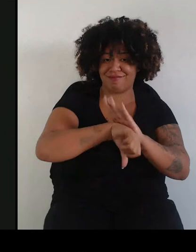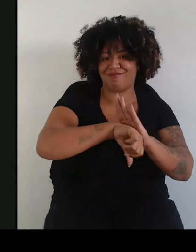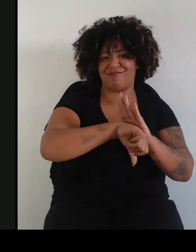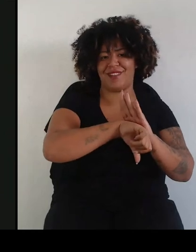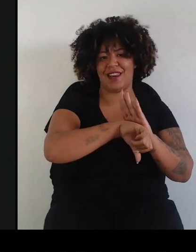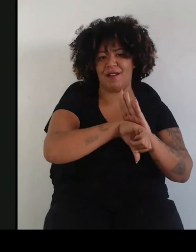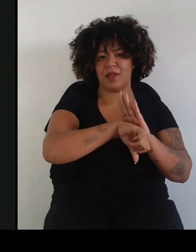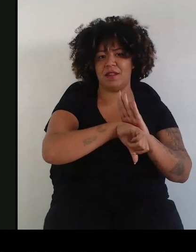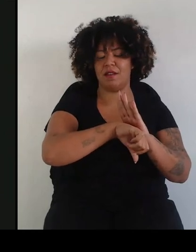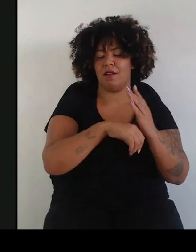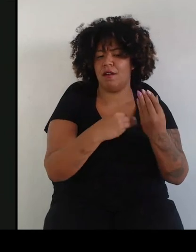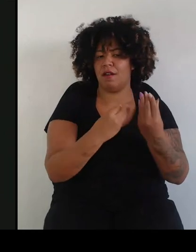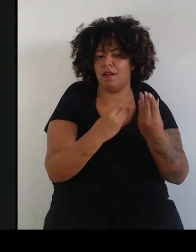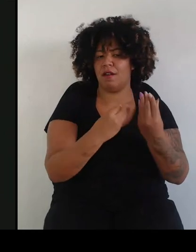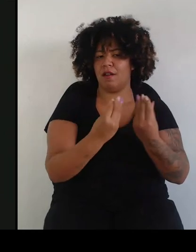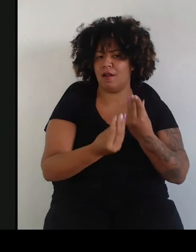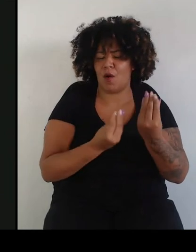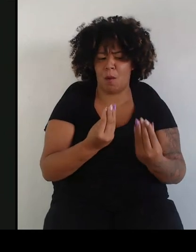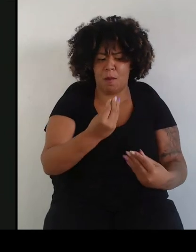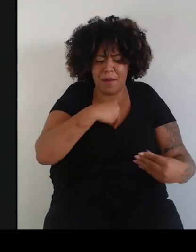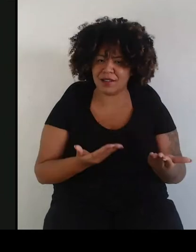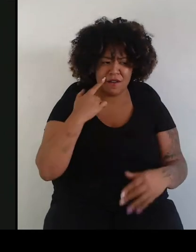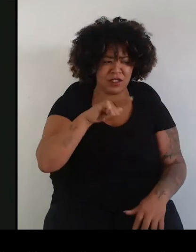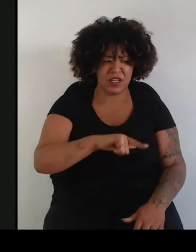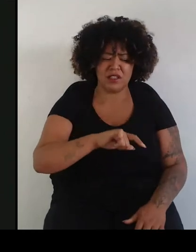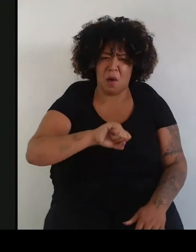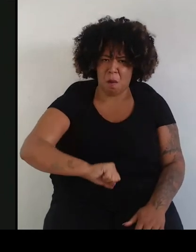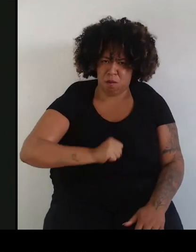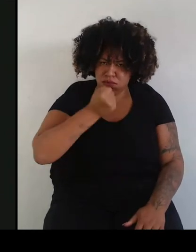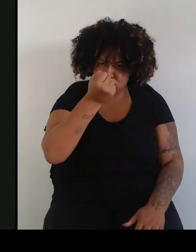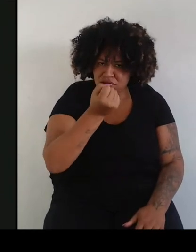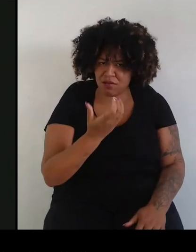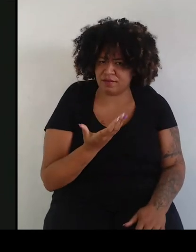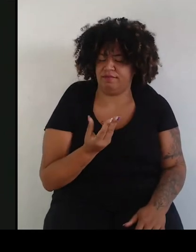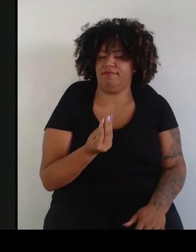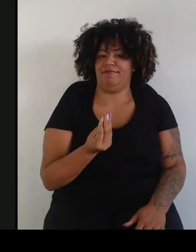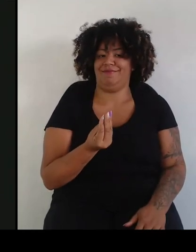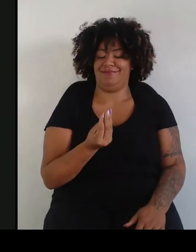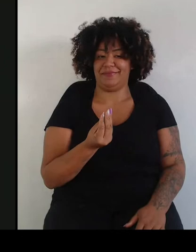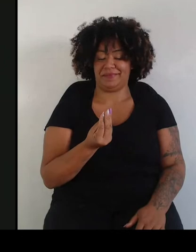como pecado como brutalidade como